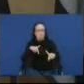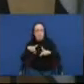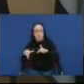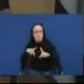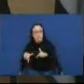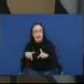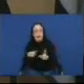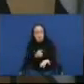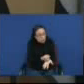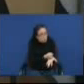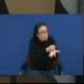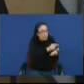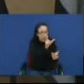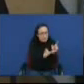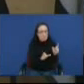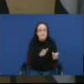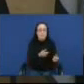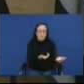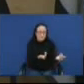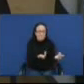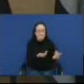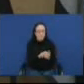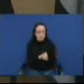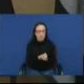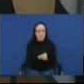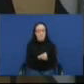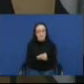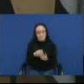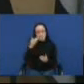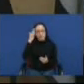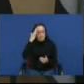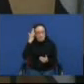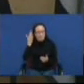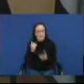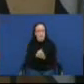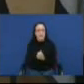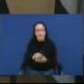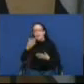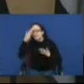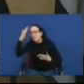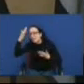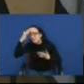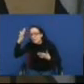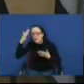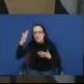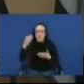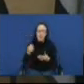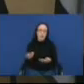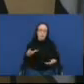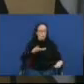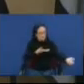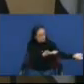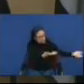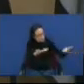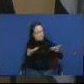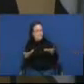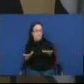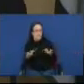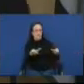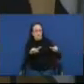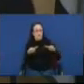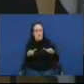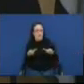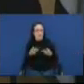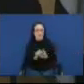gente... Então, eu gostaria mais uma vez de agradecer a oportunidade pela casa que nos foi dada. A APAE aí, mais uma vez, agradece a todos.